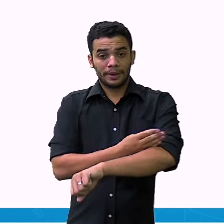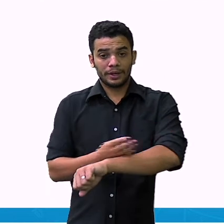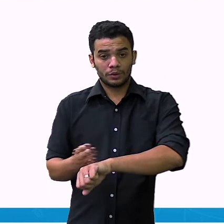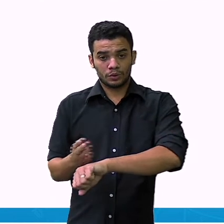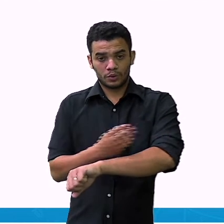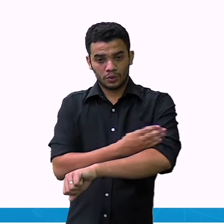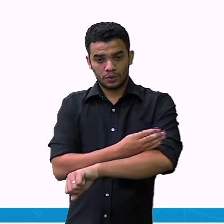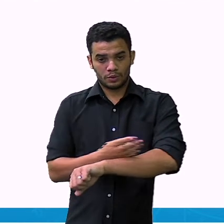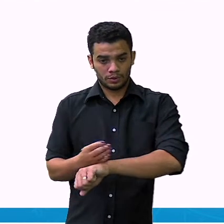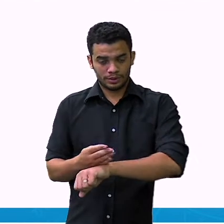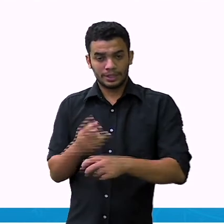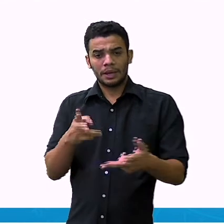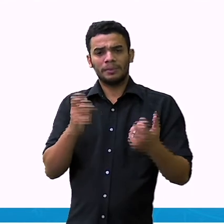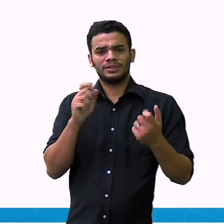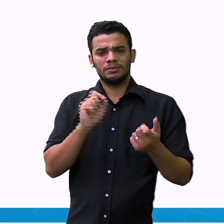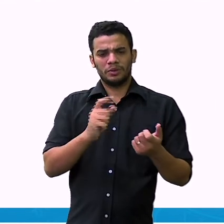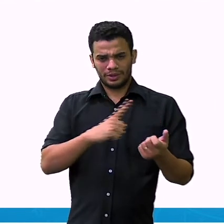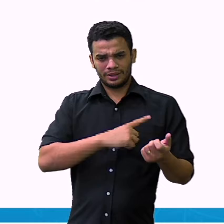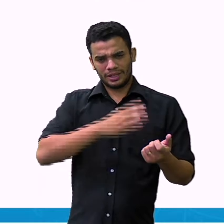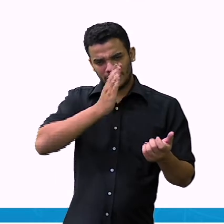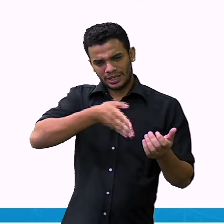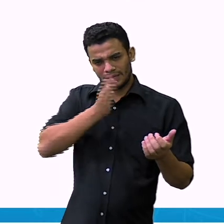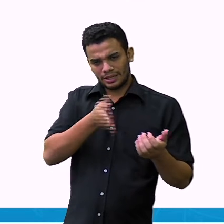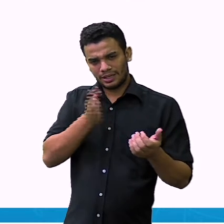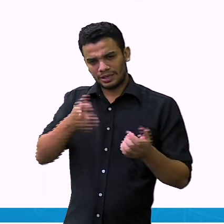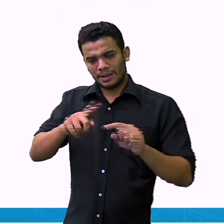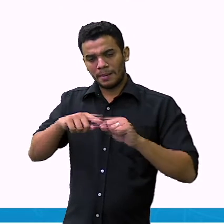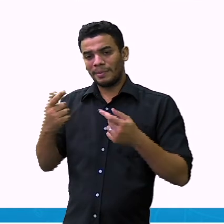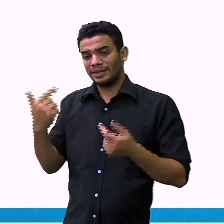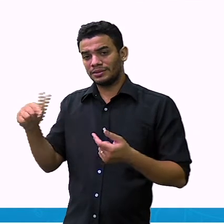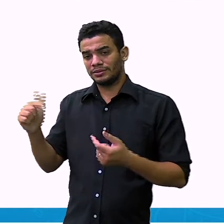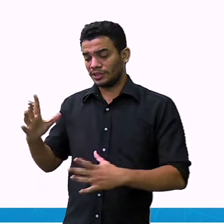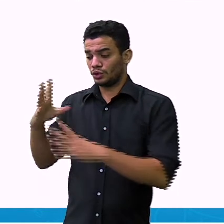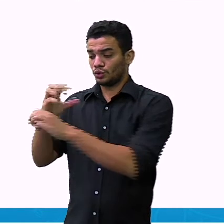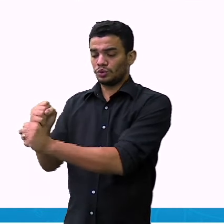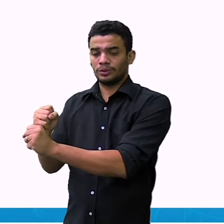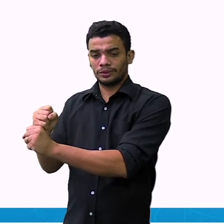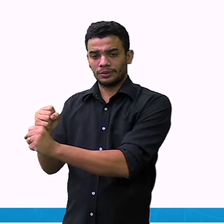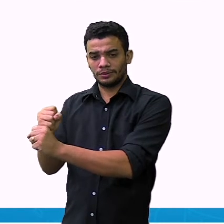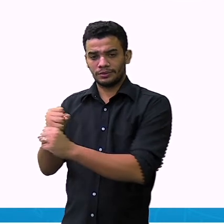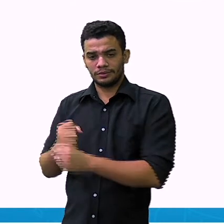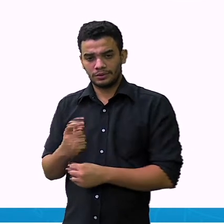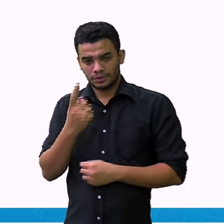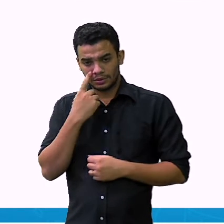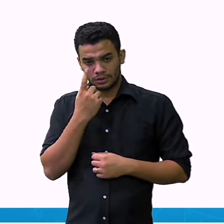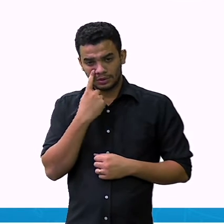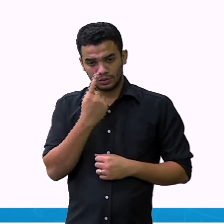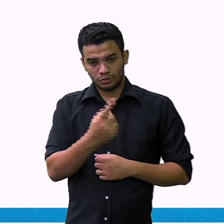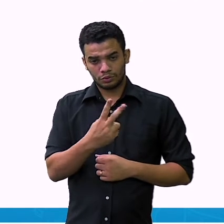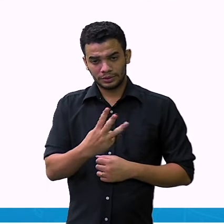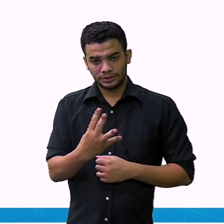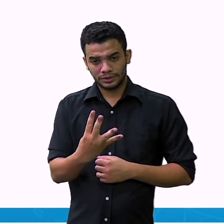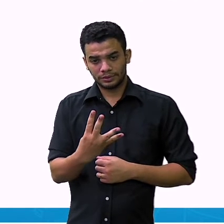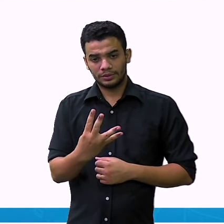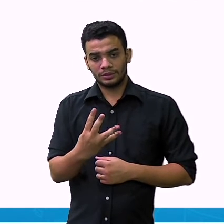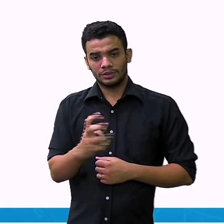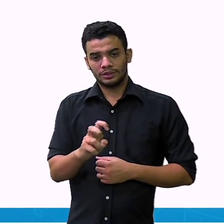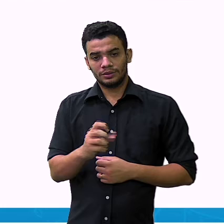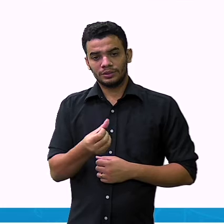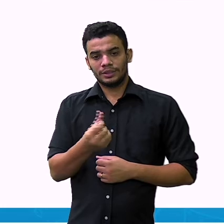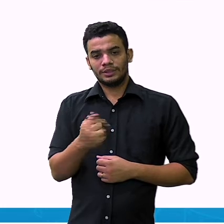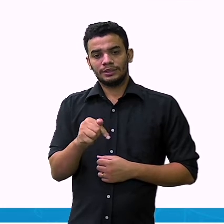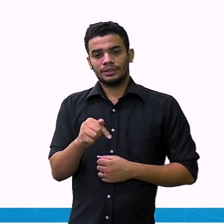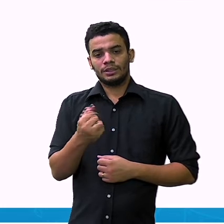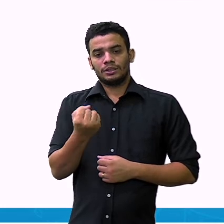o total. Qual é o total? Vamos contar comigo? 1, 2, 3, 4,